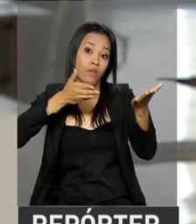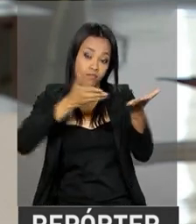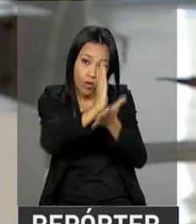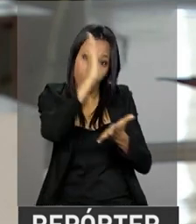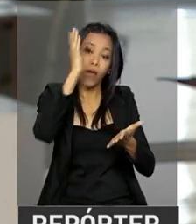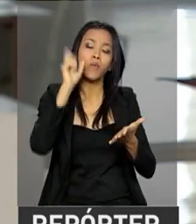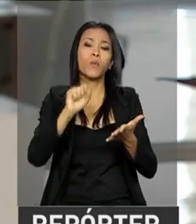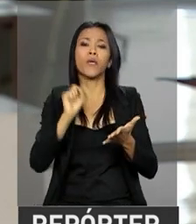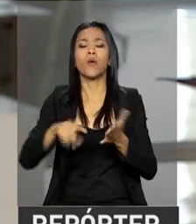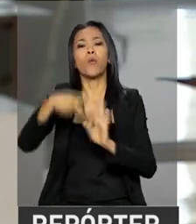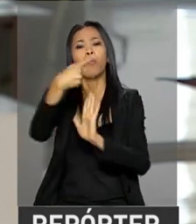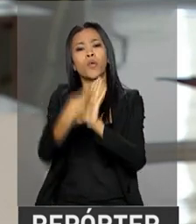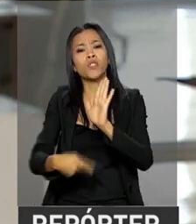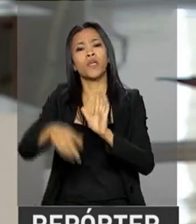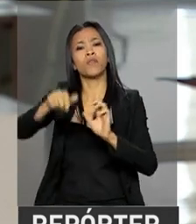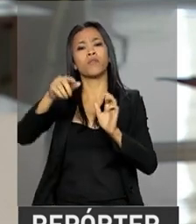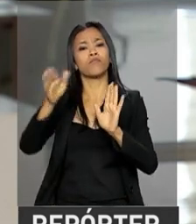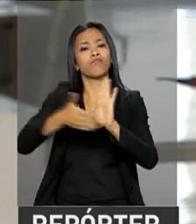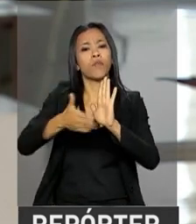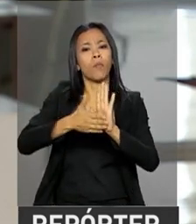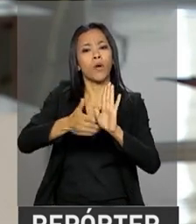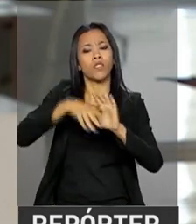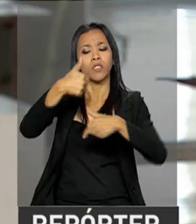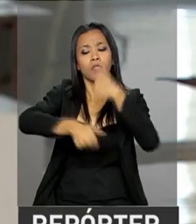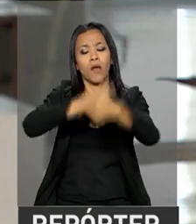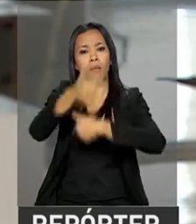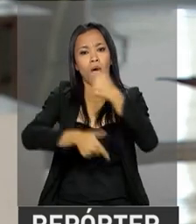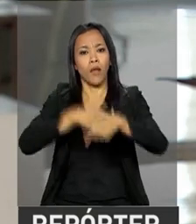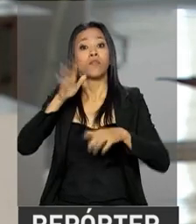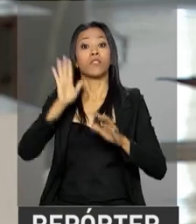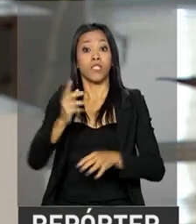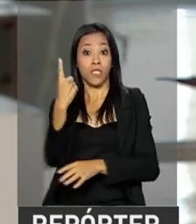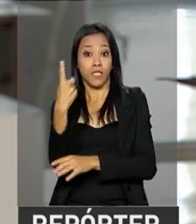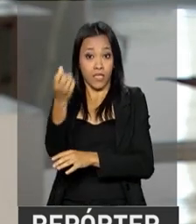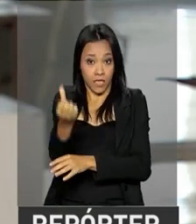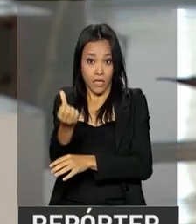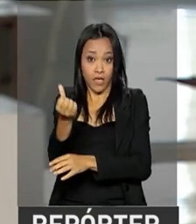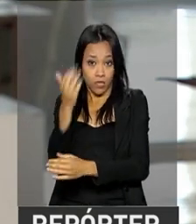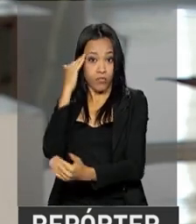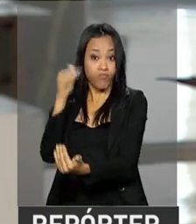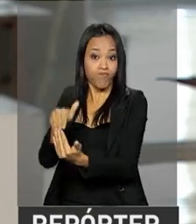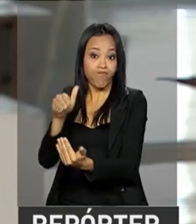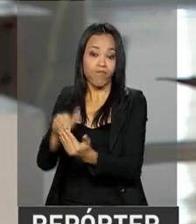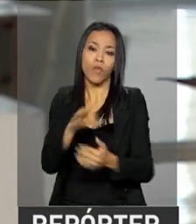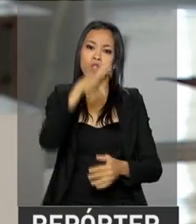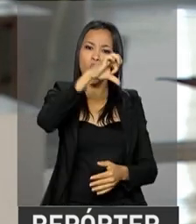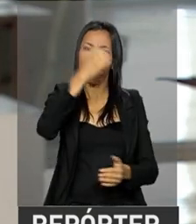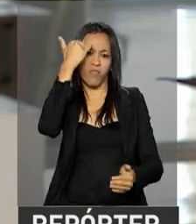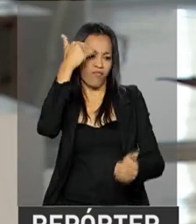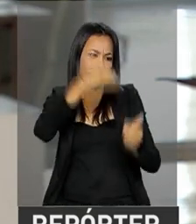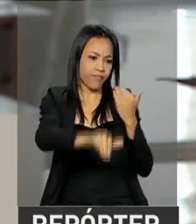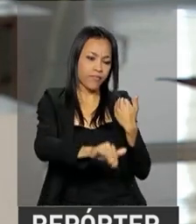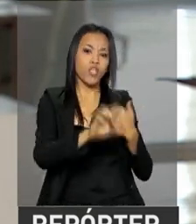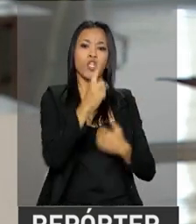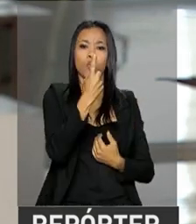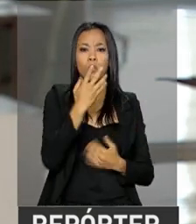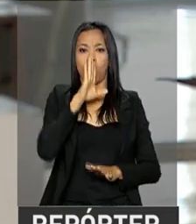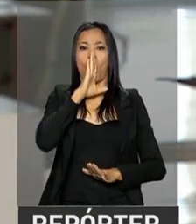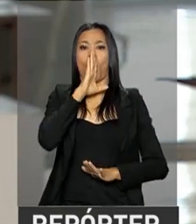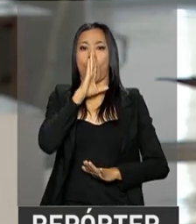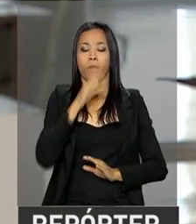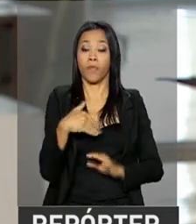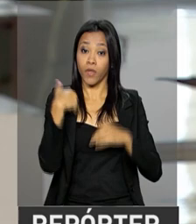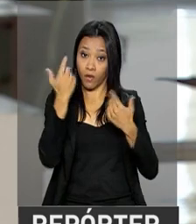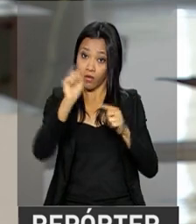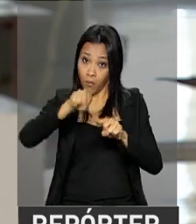pelo governo ao Congresso Nacional. A proposta teve 16 votos favoráveis, 9 contra e 1 abstenção. E agora segue na